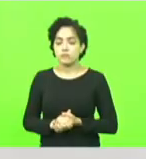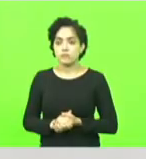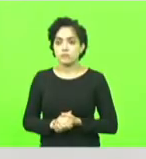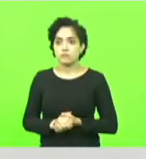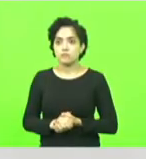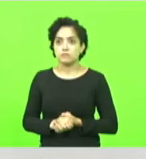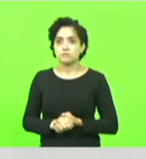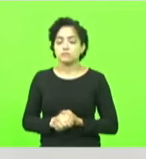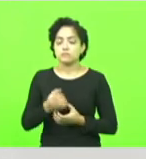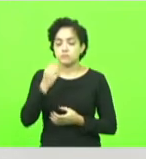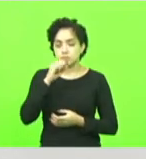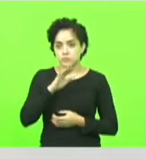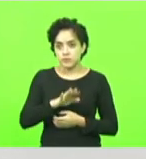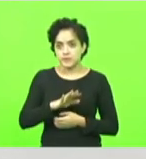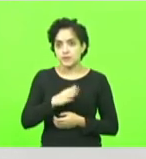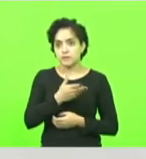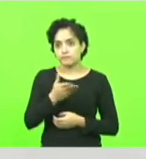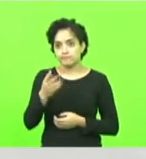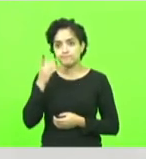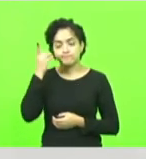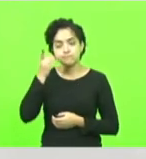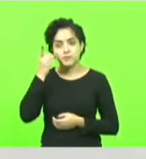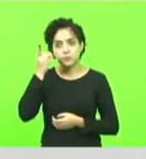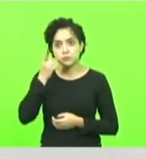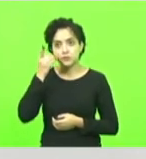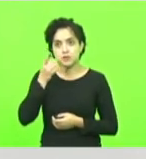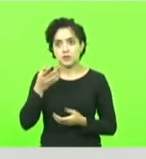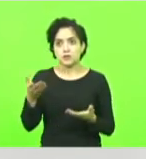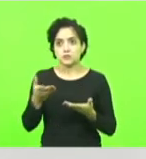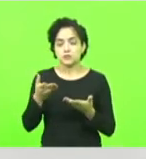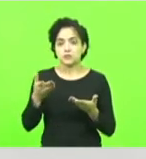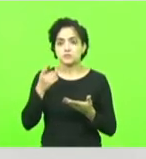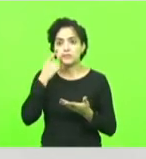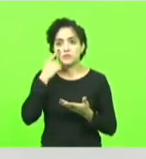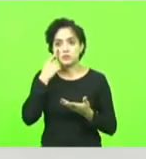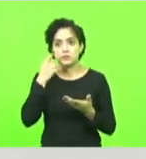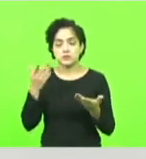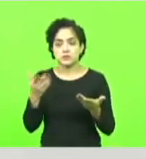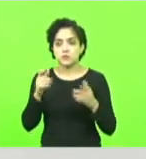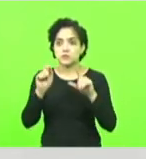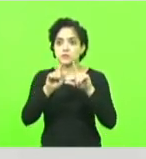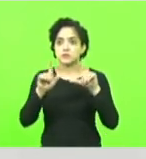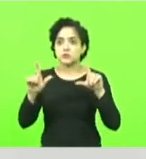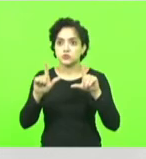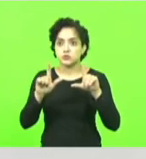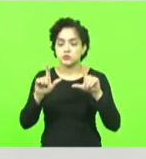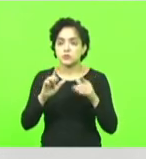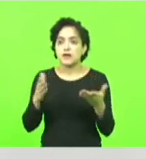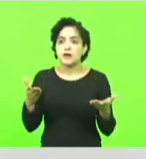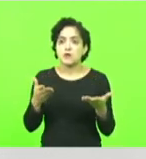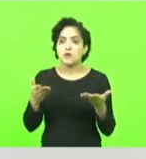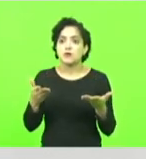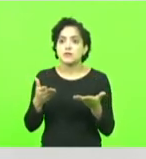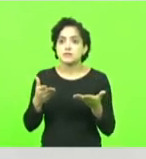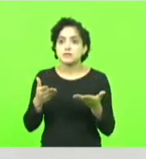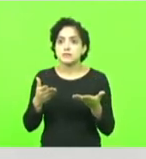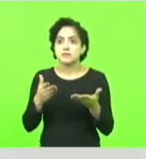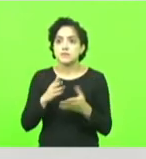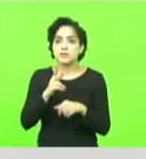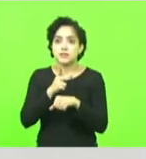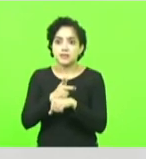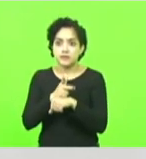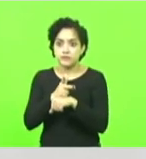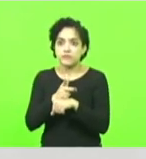Muito boa tarde, senhores e senhoras deputados, aos telespectadores da TVAL. Essa semana ainda eu gravei um vídeo